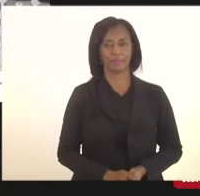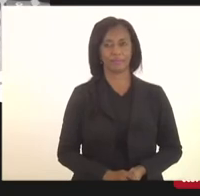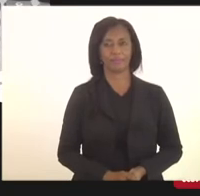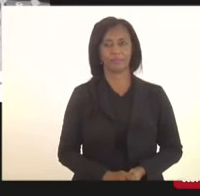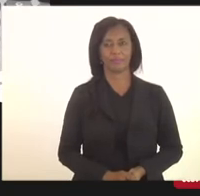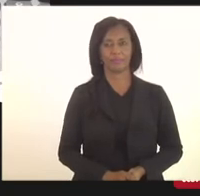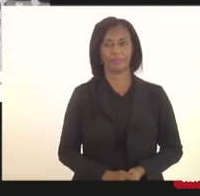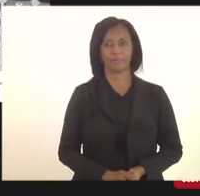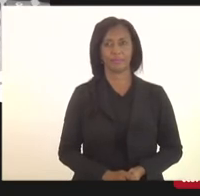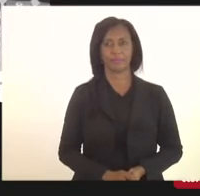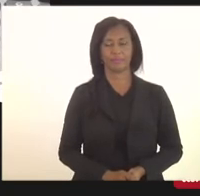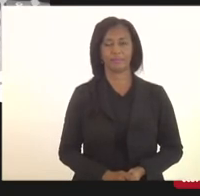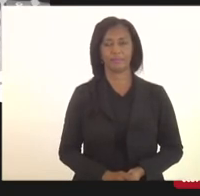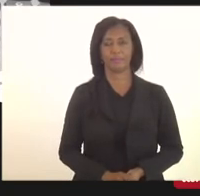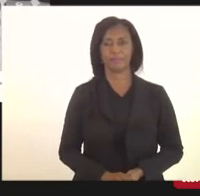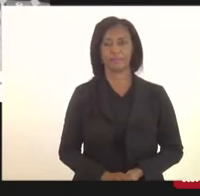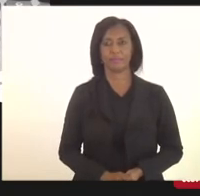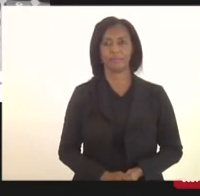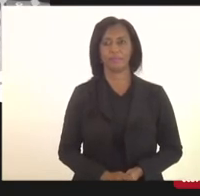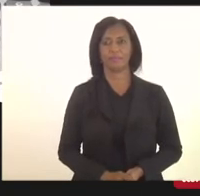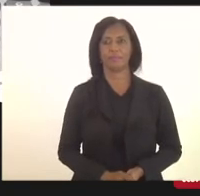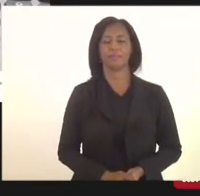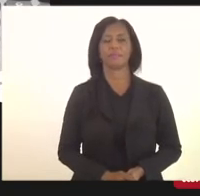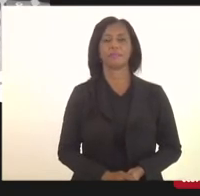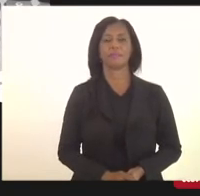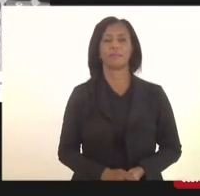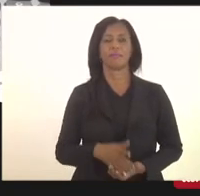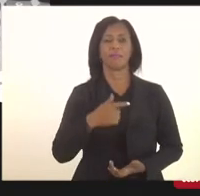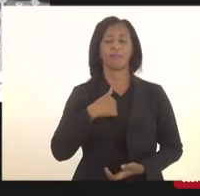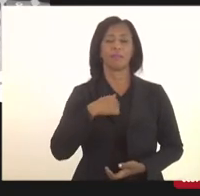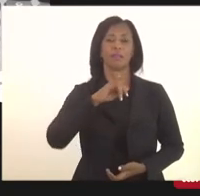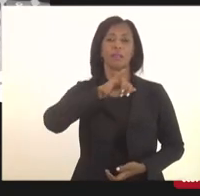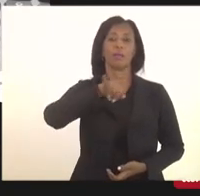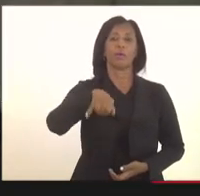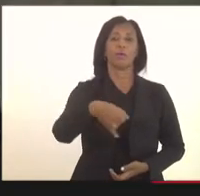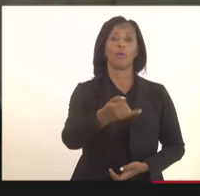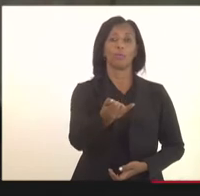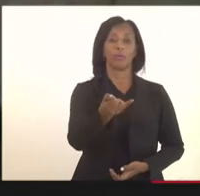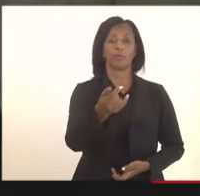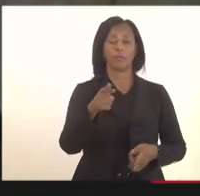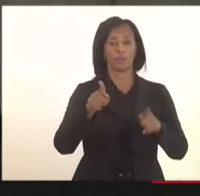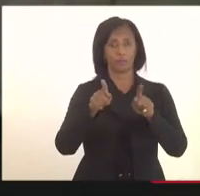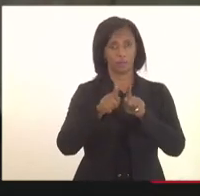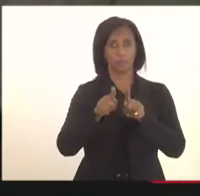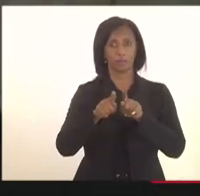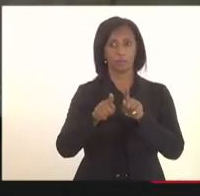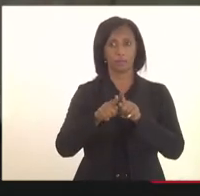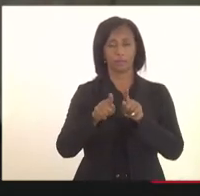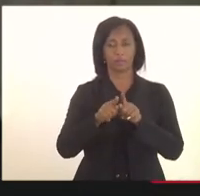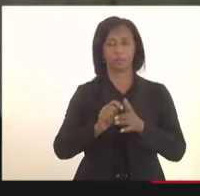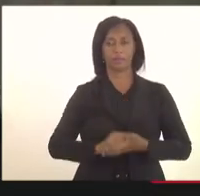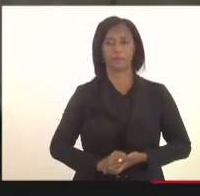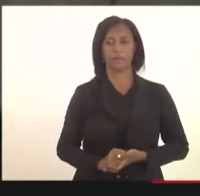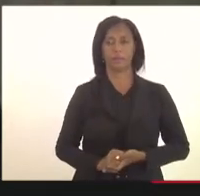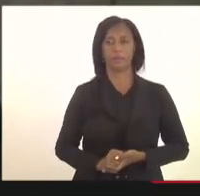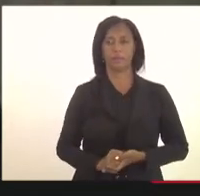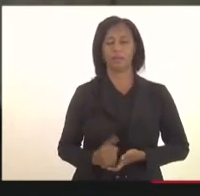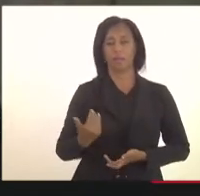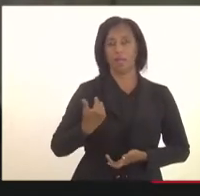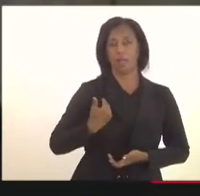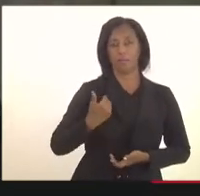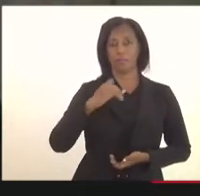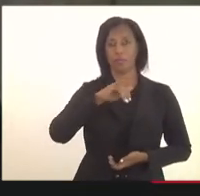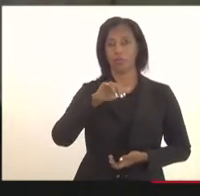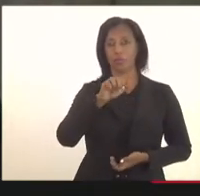Obrigado, presidente. Eu até aproveito para utilizar um pouco do que o companheiro Jonas colocou